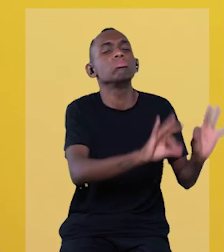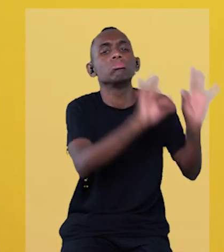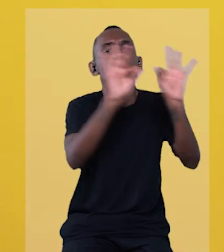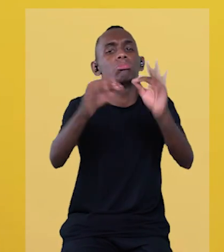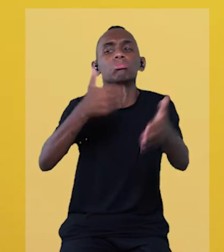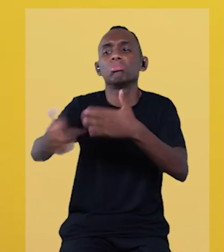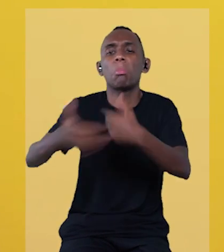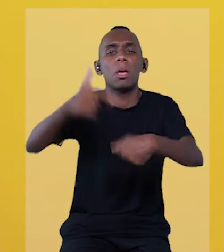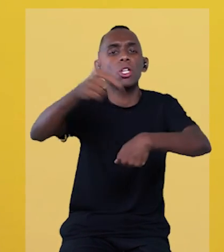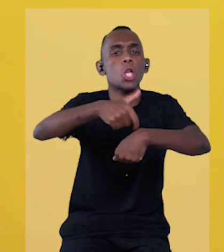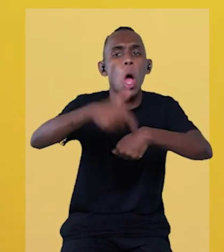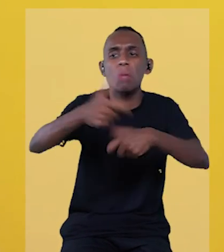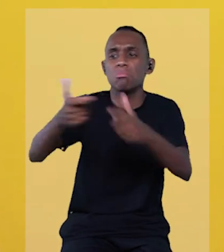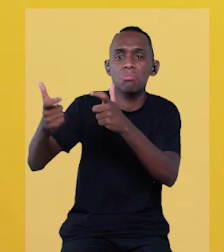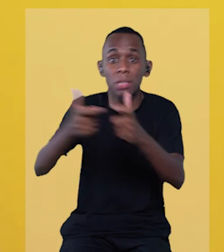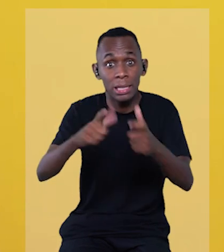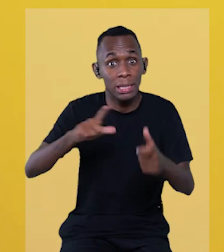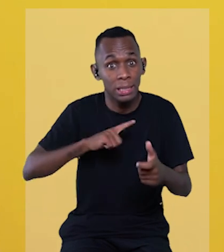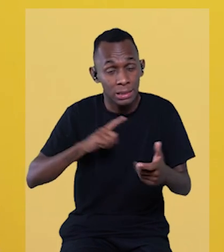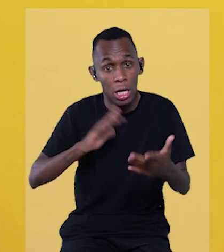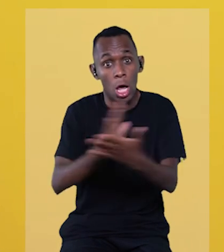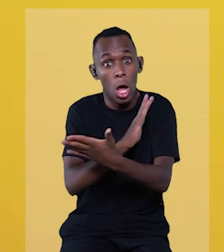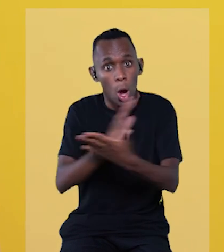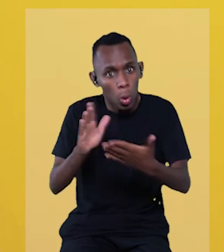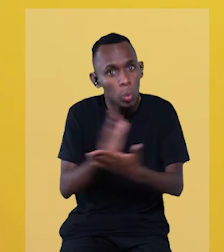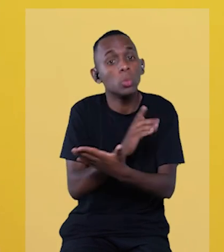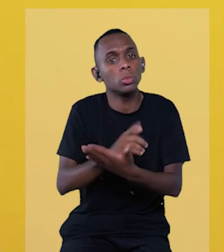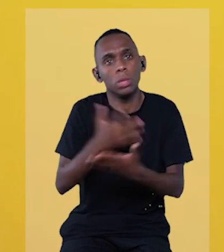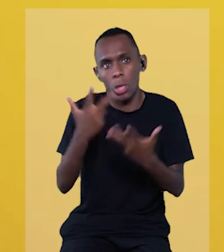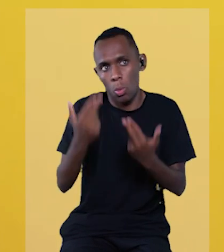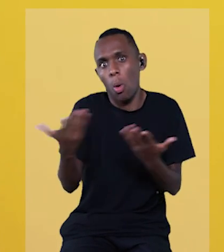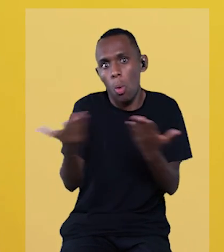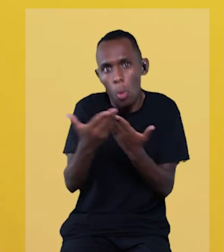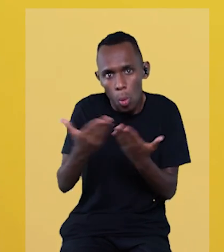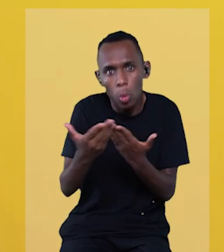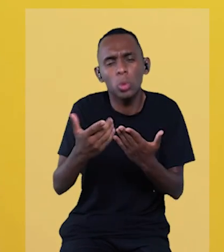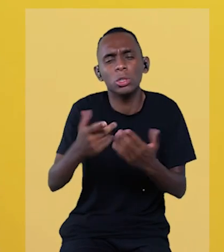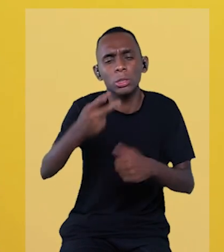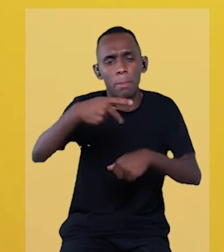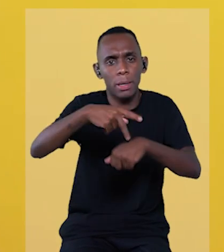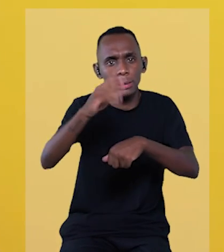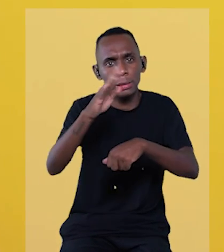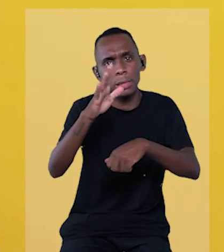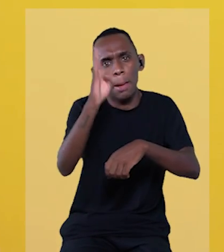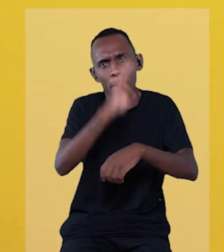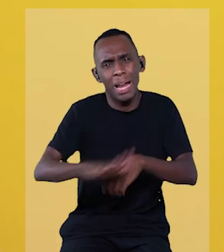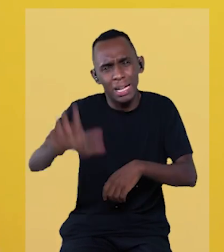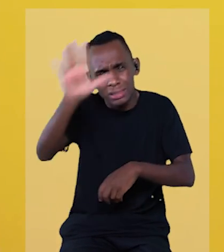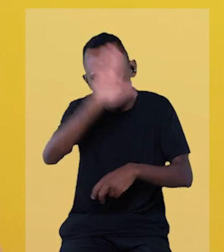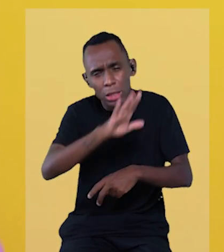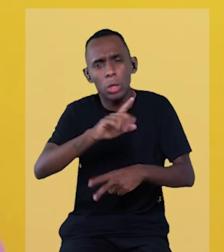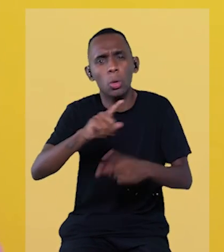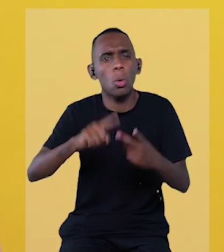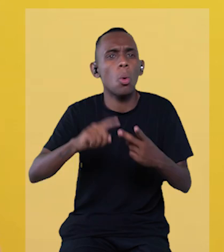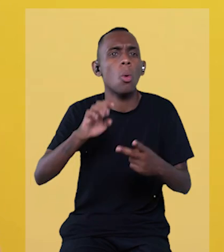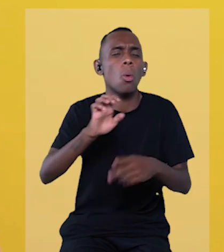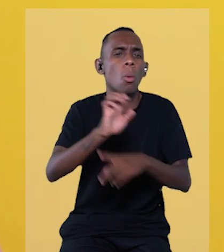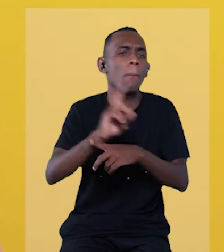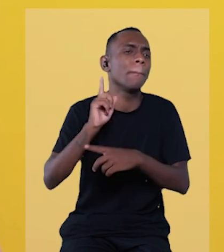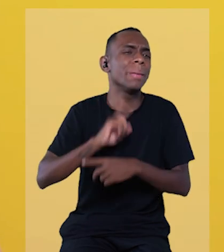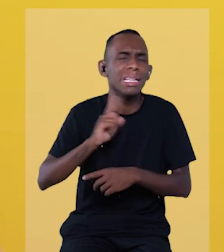você pode assistir a hora que você quiser, de onde você estiver. Tem autores como Loura Aidan, aqui de Belo Horizonte, tem do Brasil, tem do